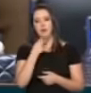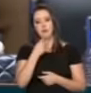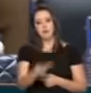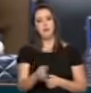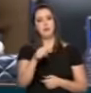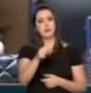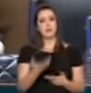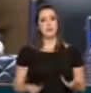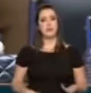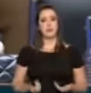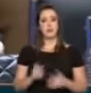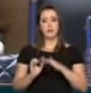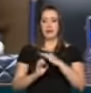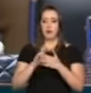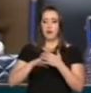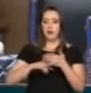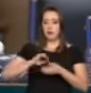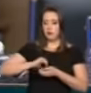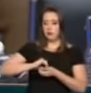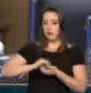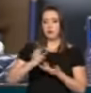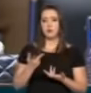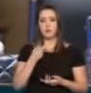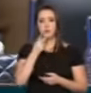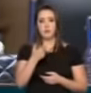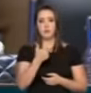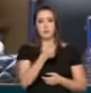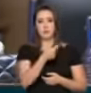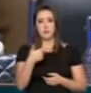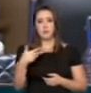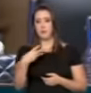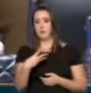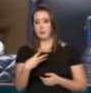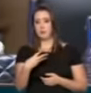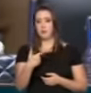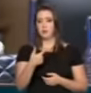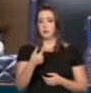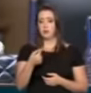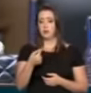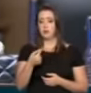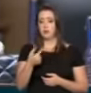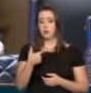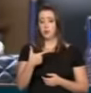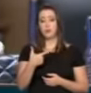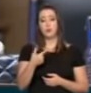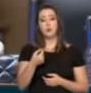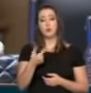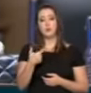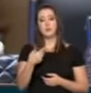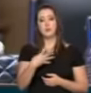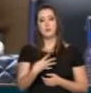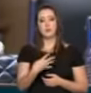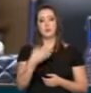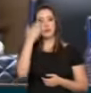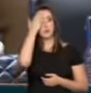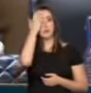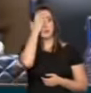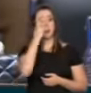da Anvisa, que só em 2023, 2024, é que se terá a fase 4 em que se saberão